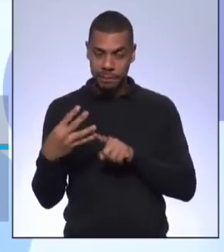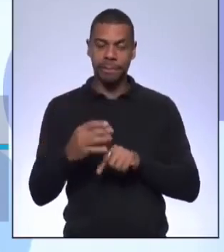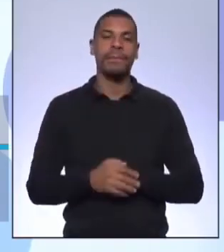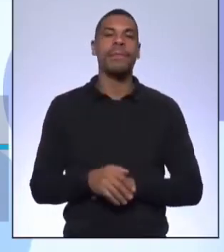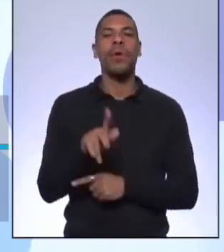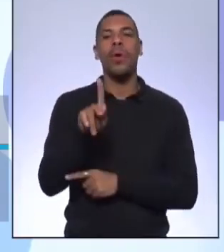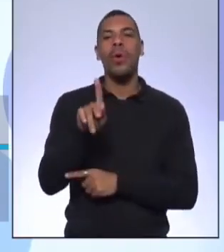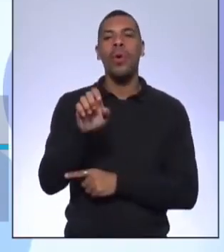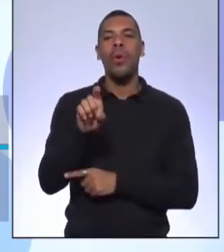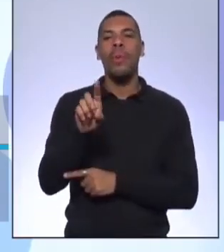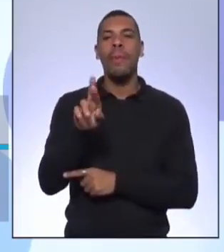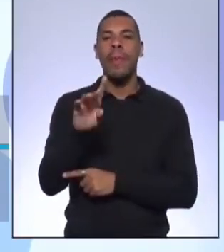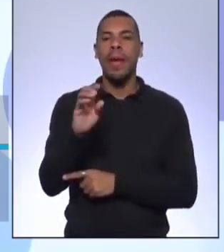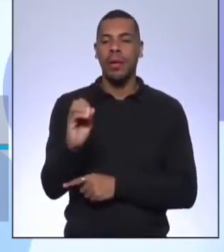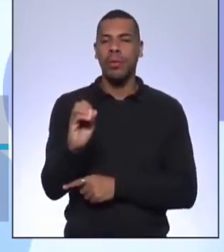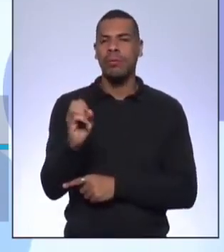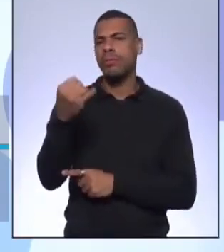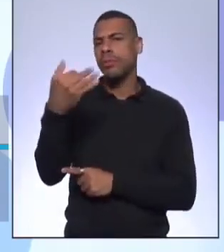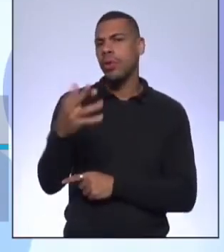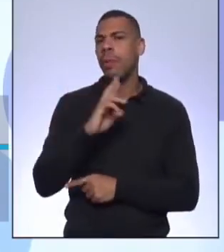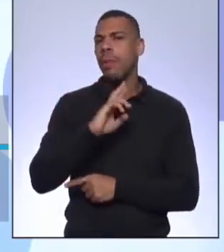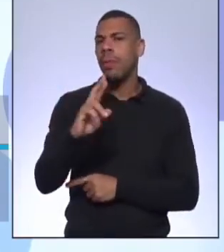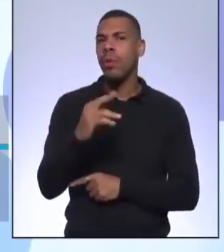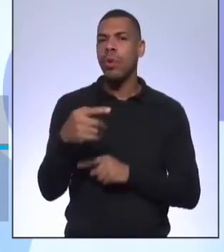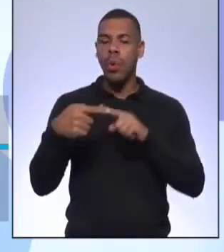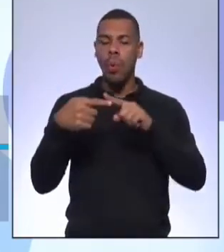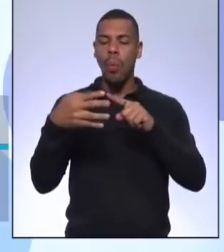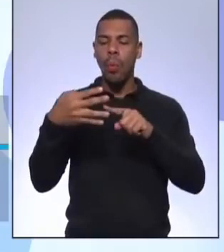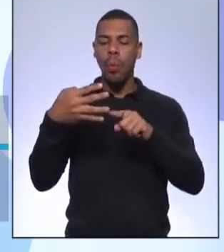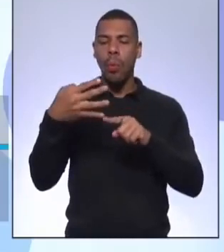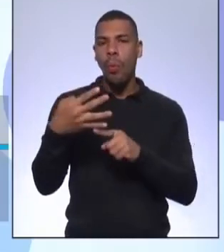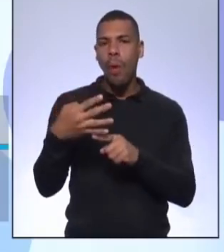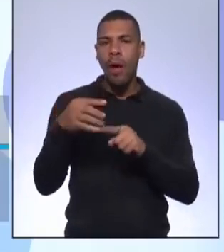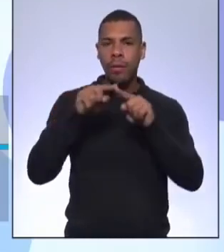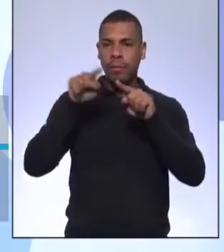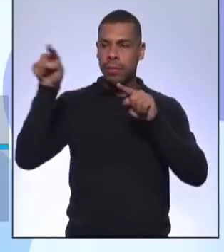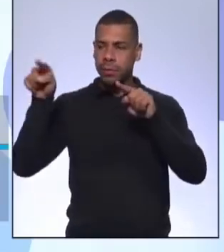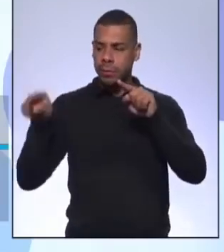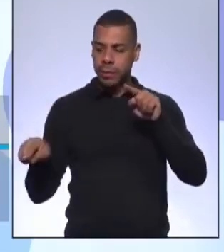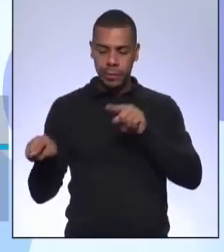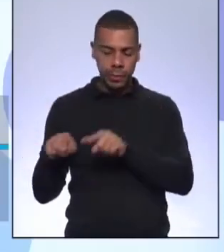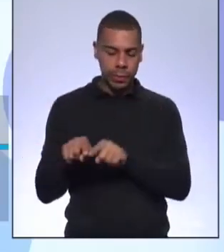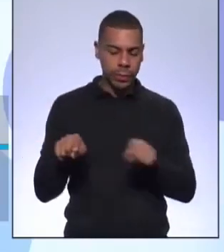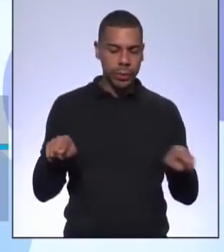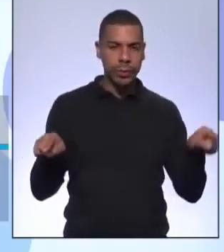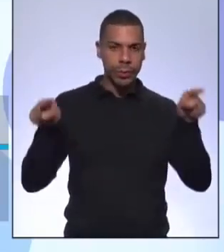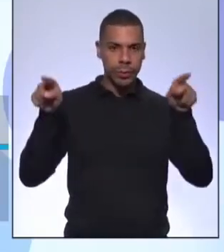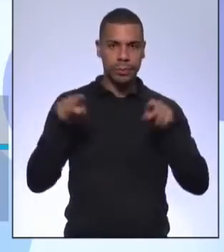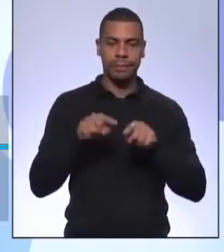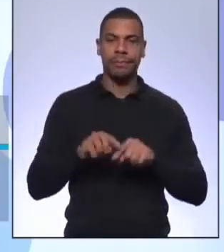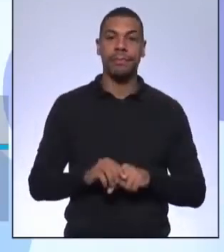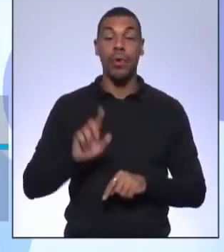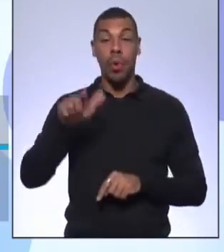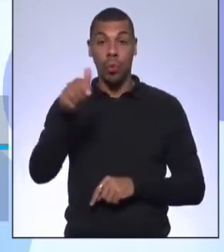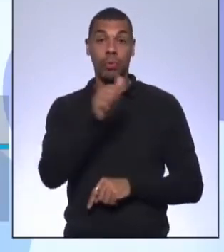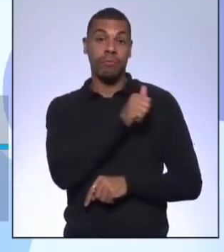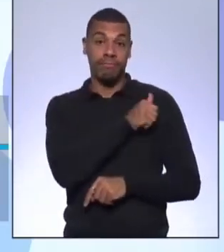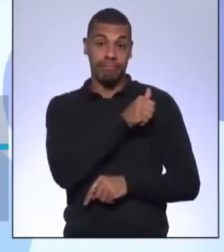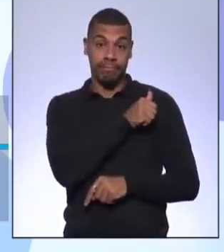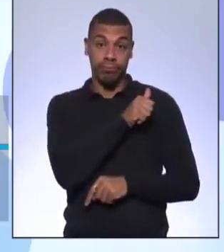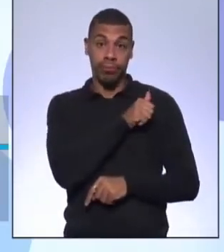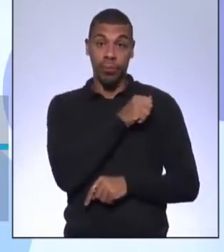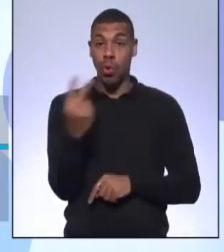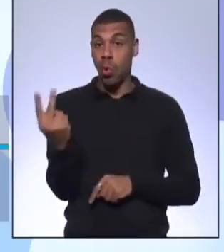colocou, tem 4 lados, as duas figuras. A Raíssa colocou, os dois são quadrados. Os dois